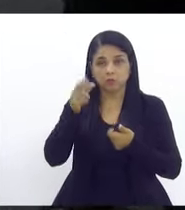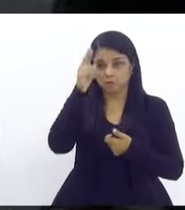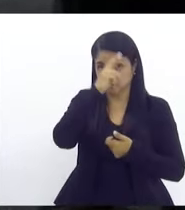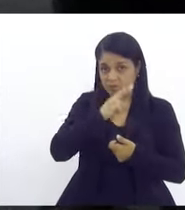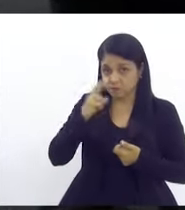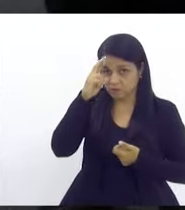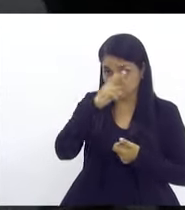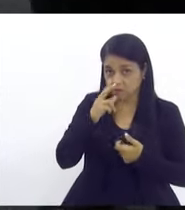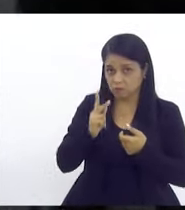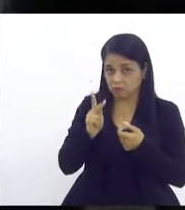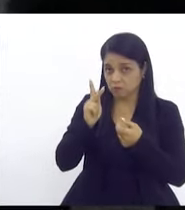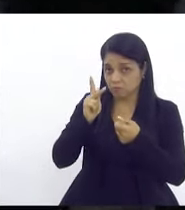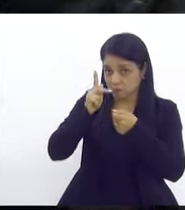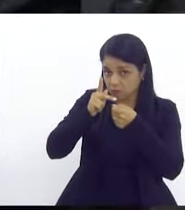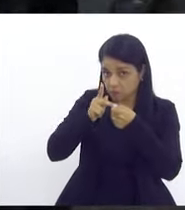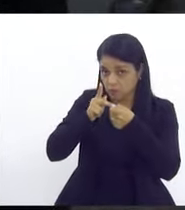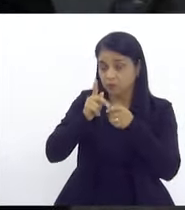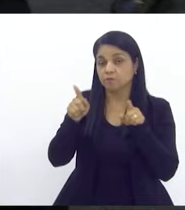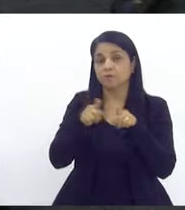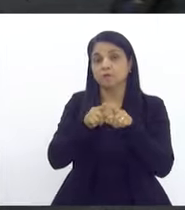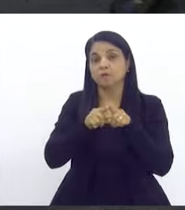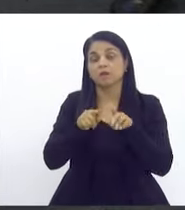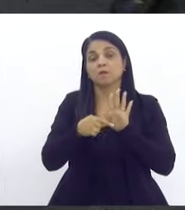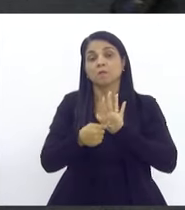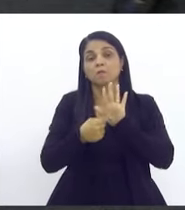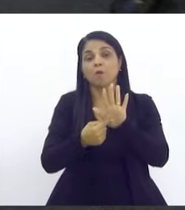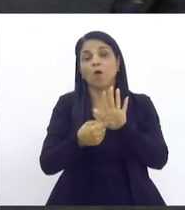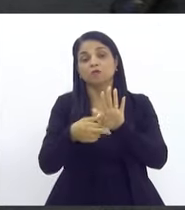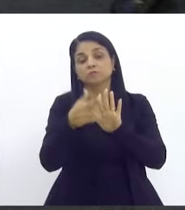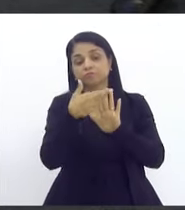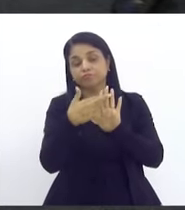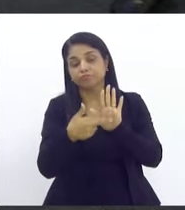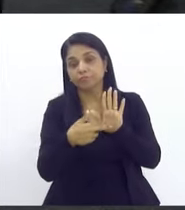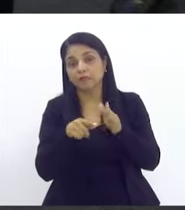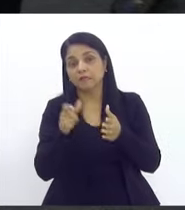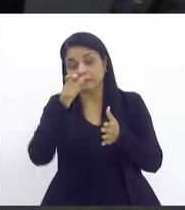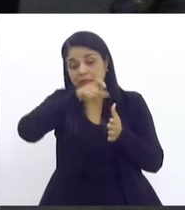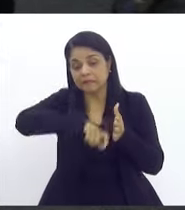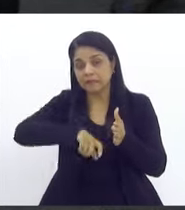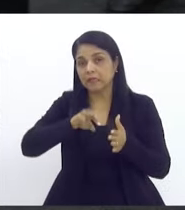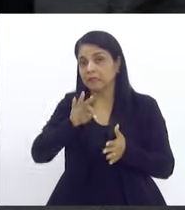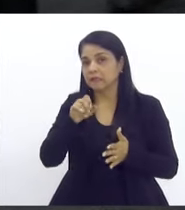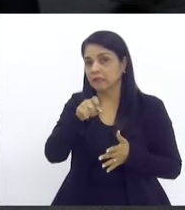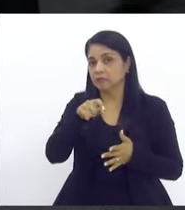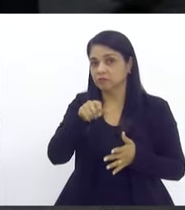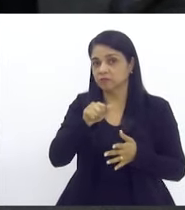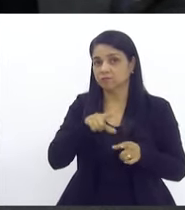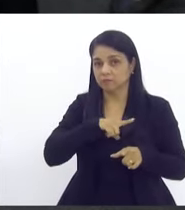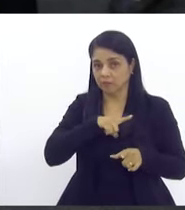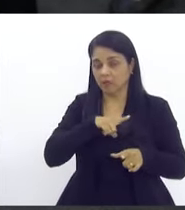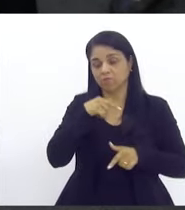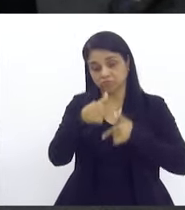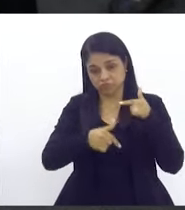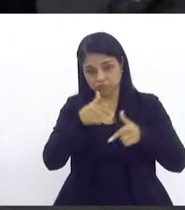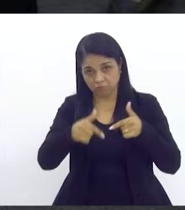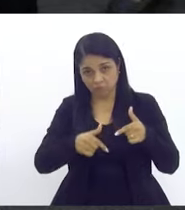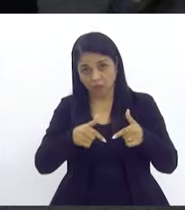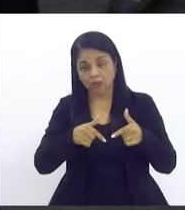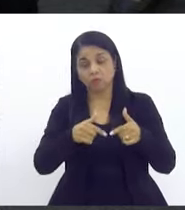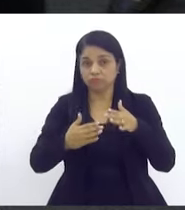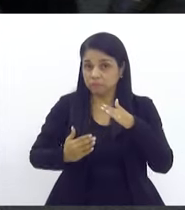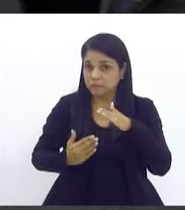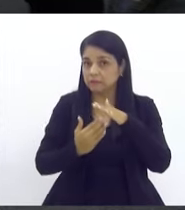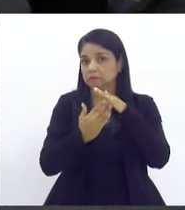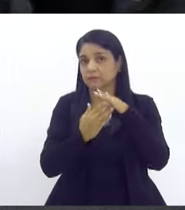monitoramento e estipula, deputado, uma taxa em relação a isso. Quer dizer, havendo um serviço claramente